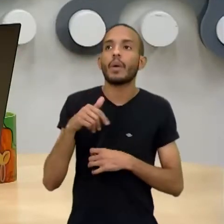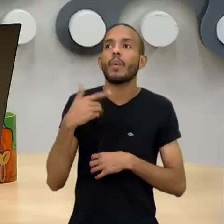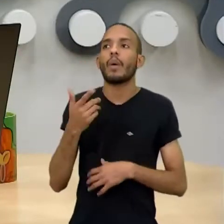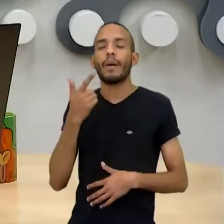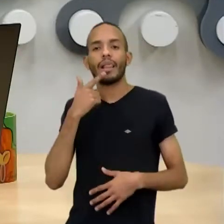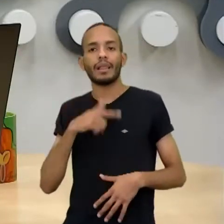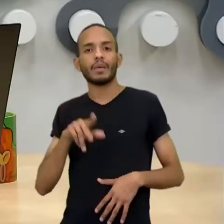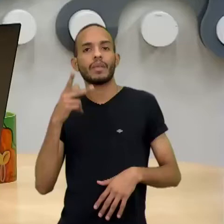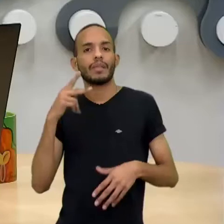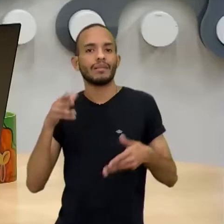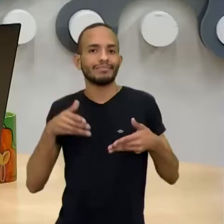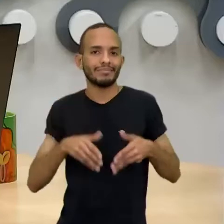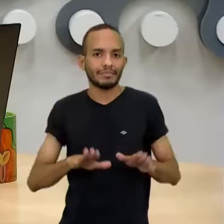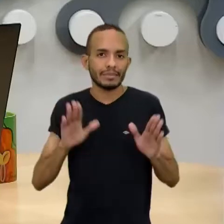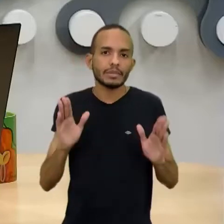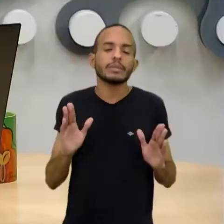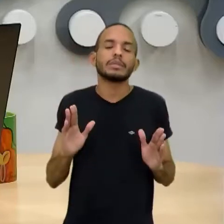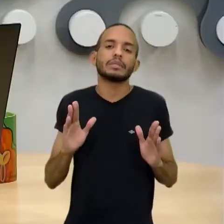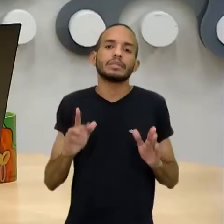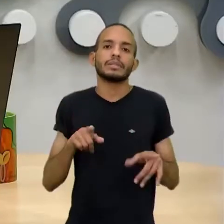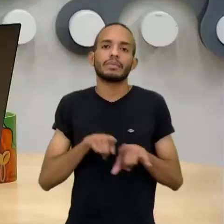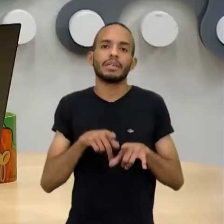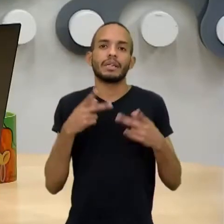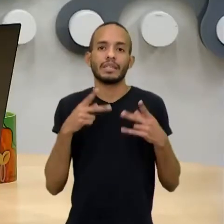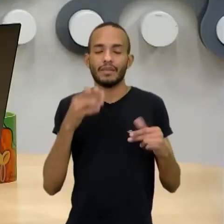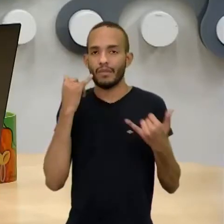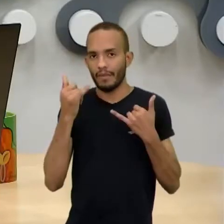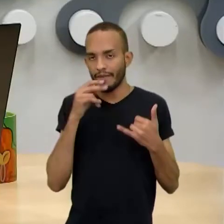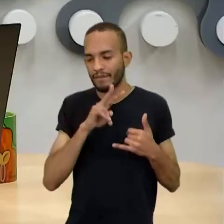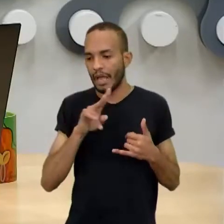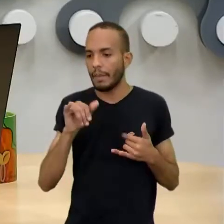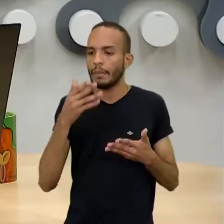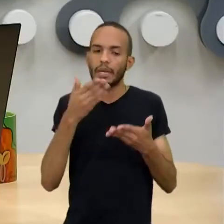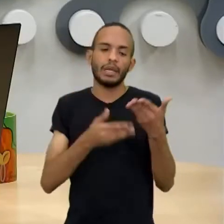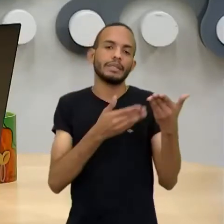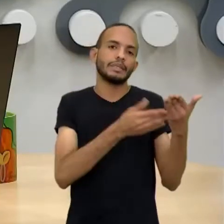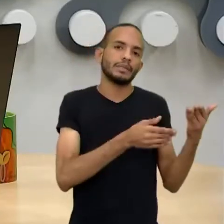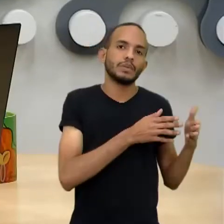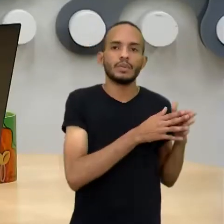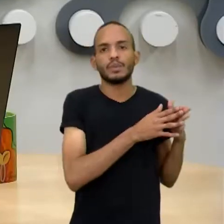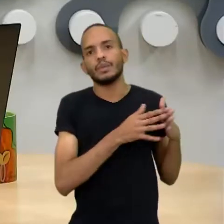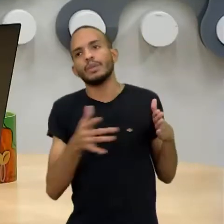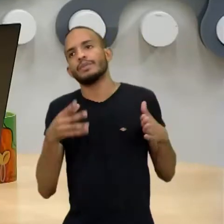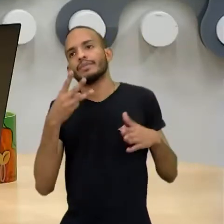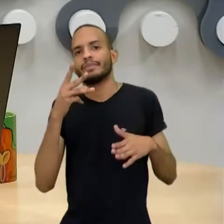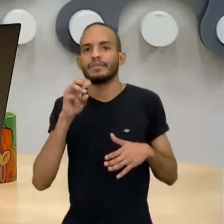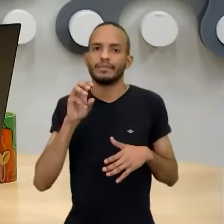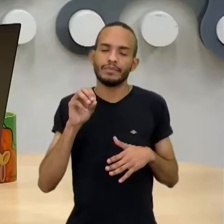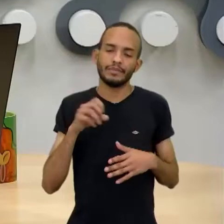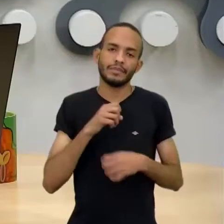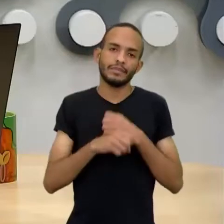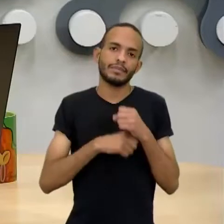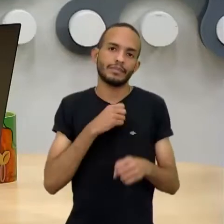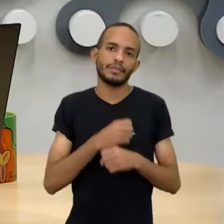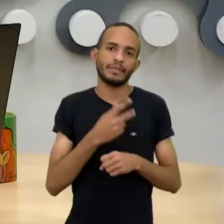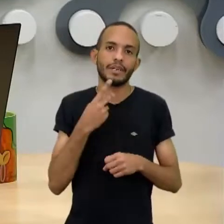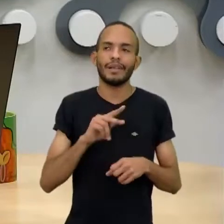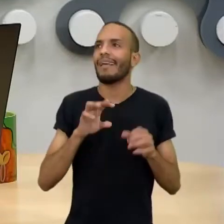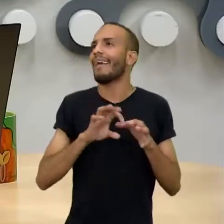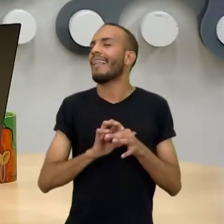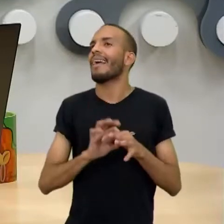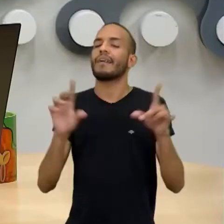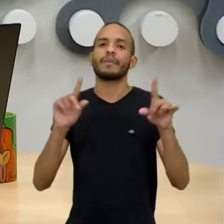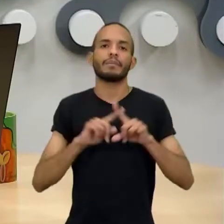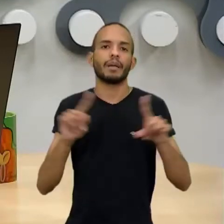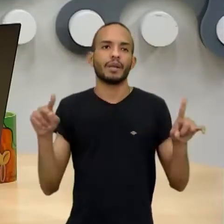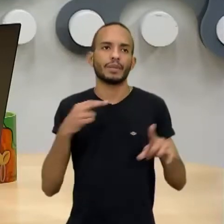língua materna dela. Então, essas informações, elas vão se perdendo durante 300 anos. E aí, de repente, eles se veem livres,